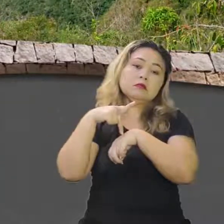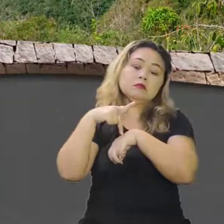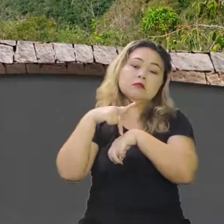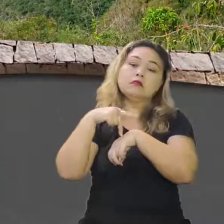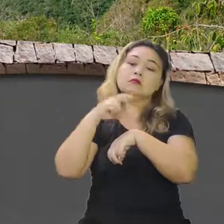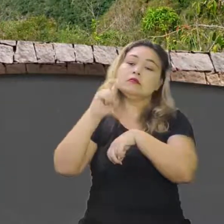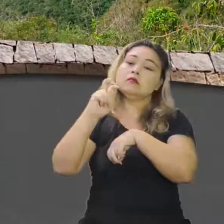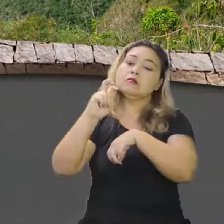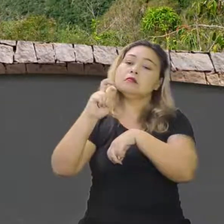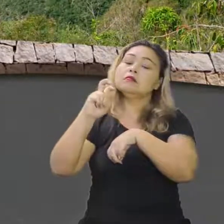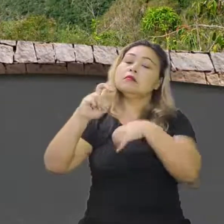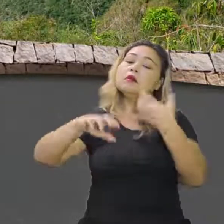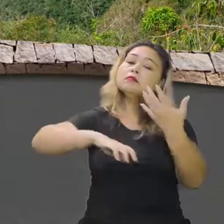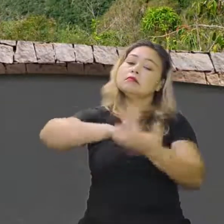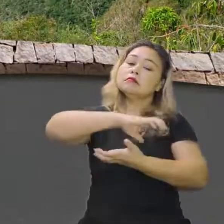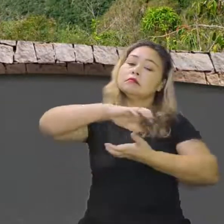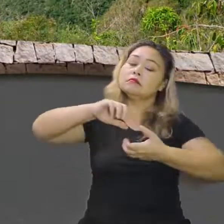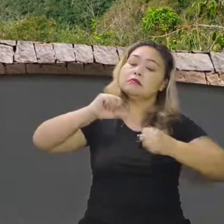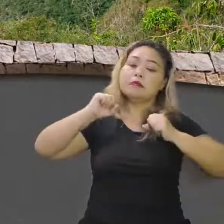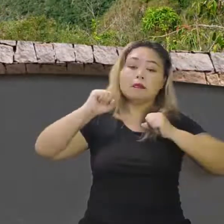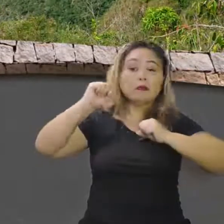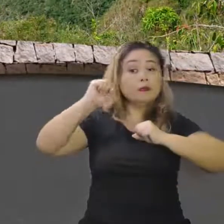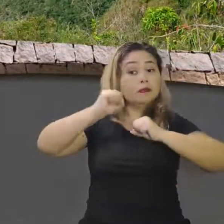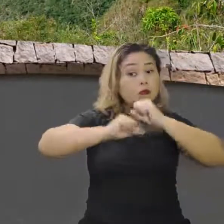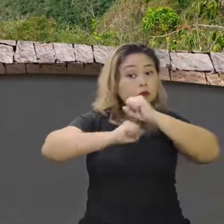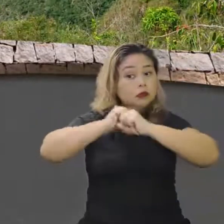segunda Revolução Industrial,